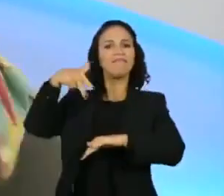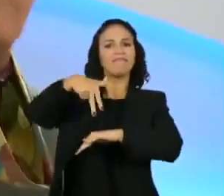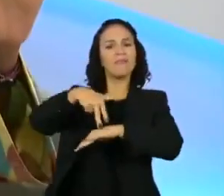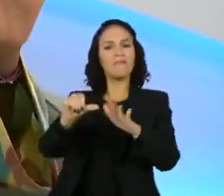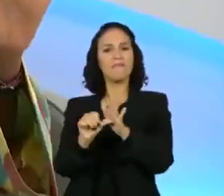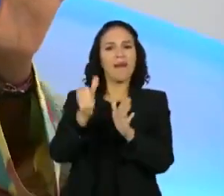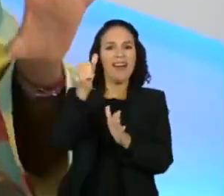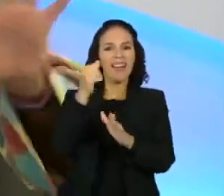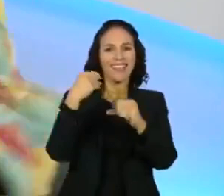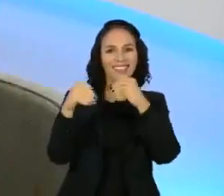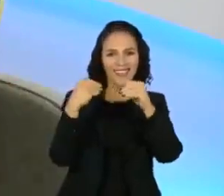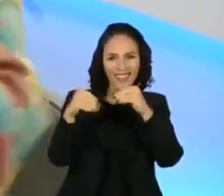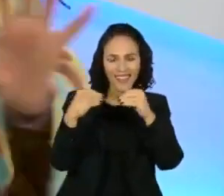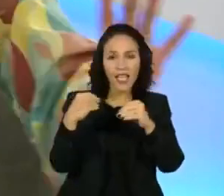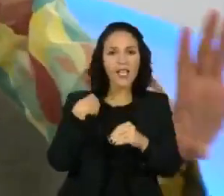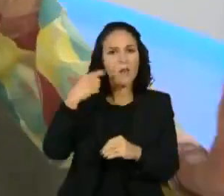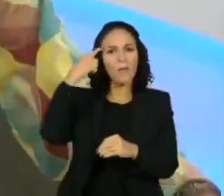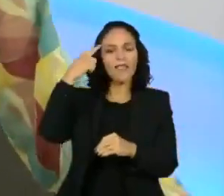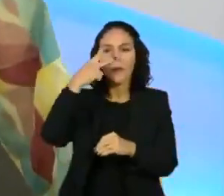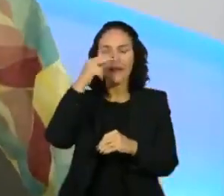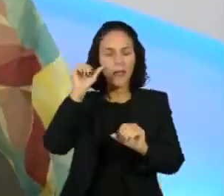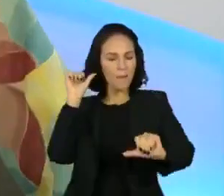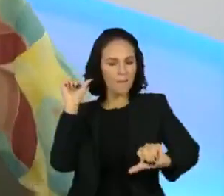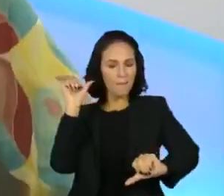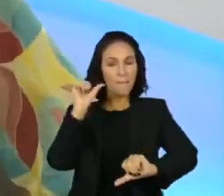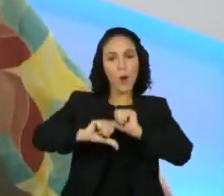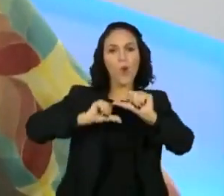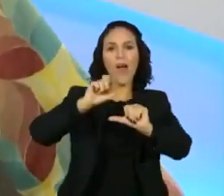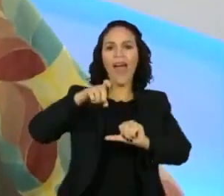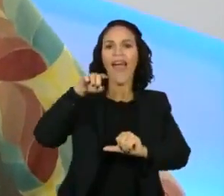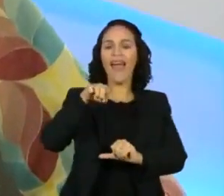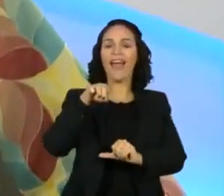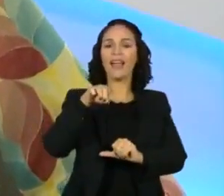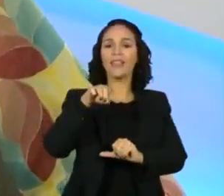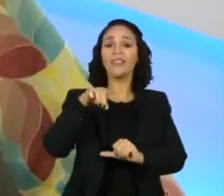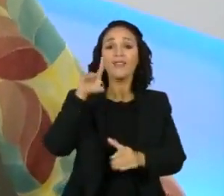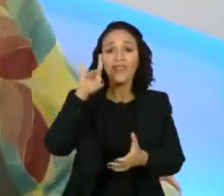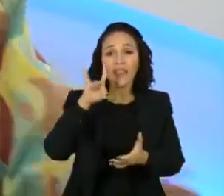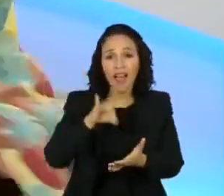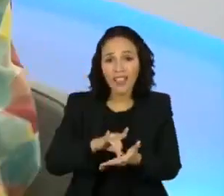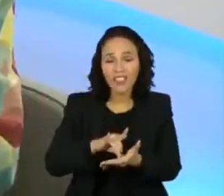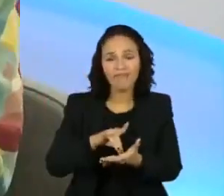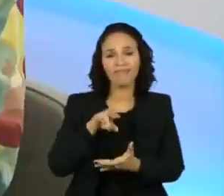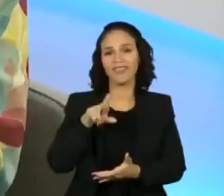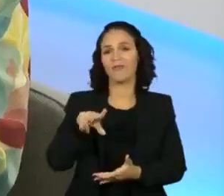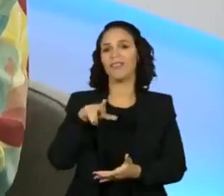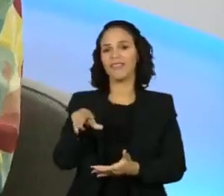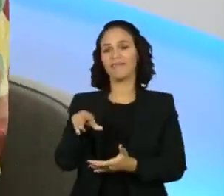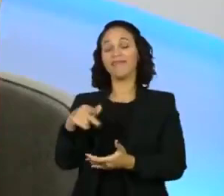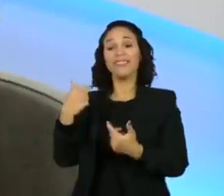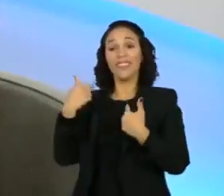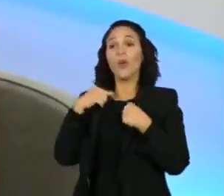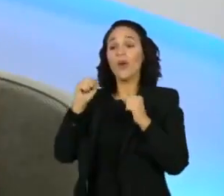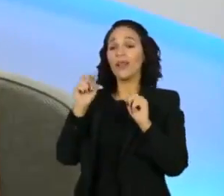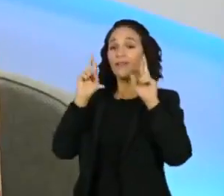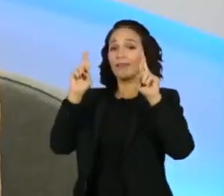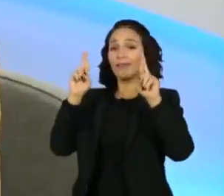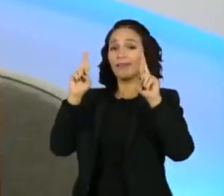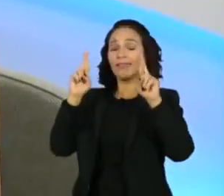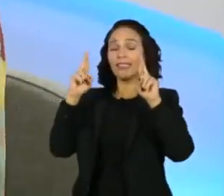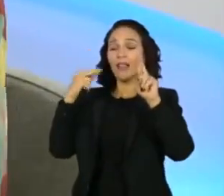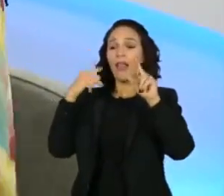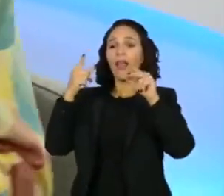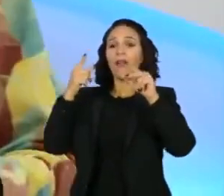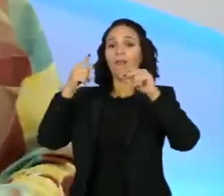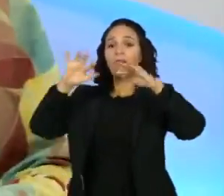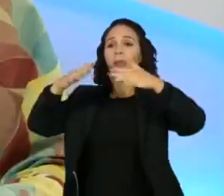Eu jurava que era isso, que era a chave da mudança. E não foi. Então, o tamanho da minha expectativa foi o tamanho da minha